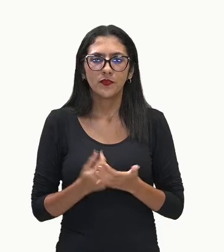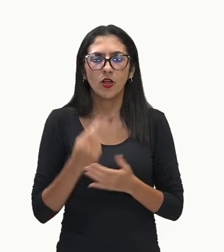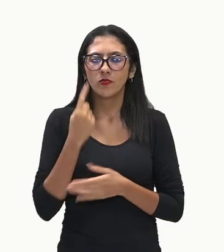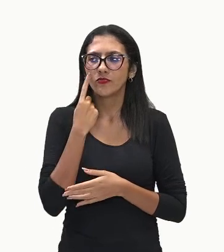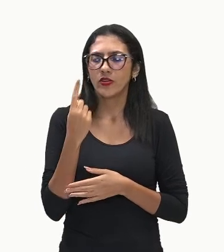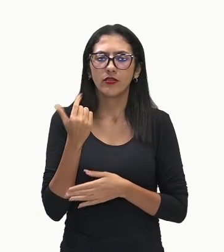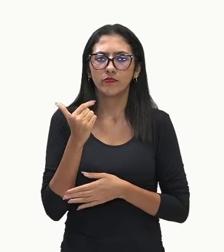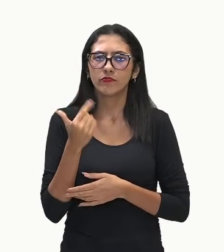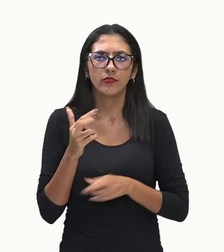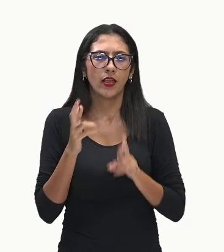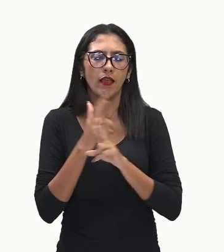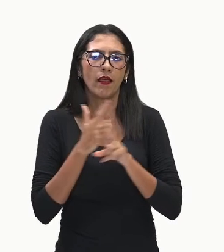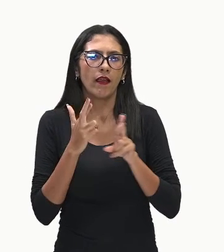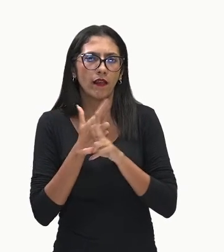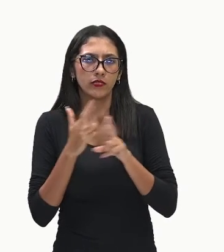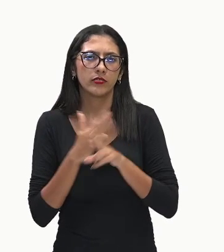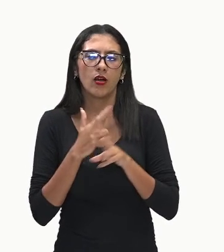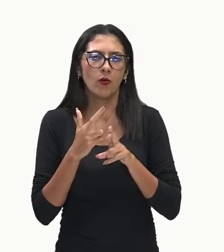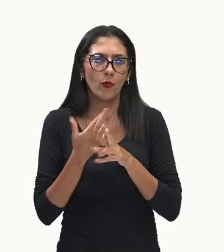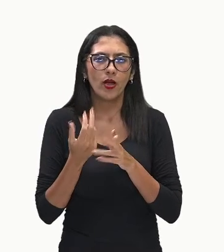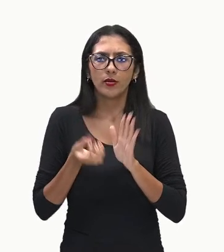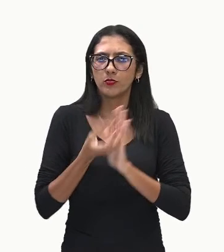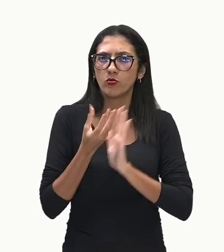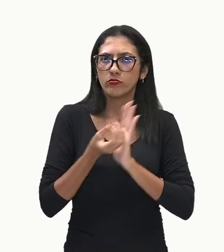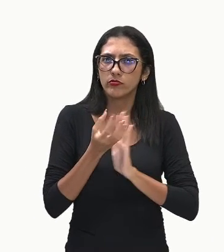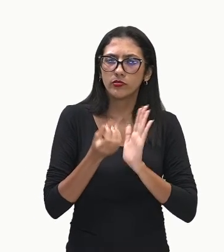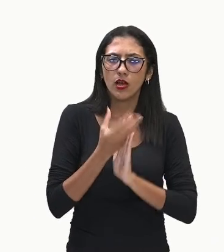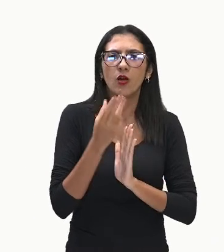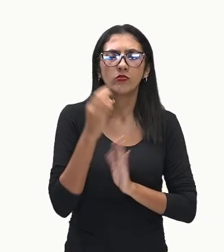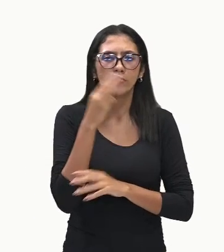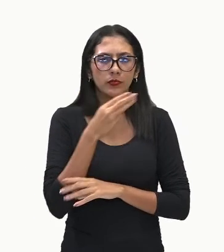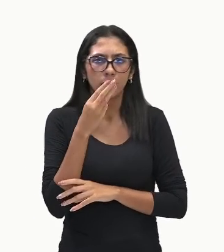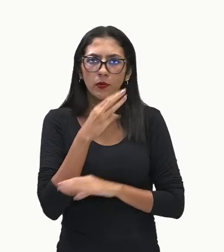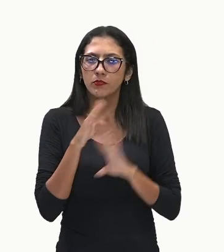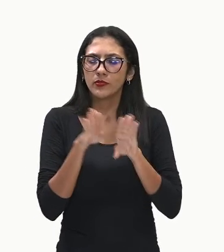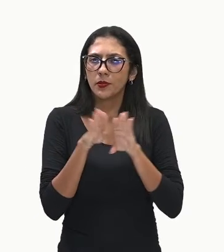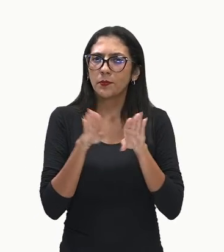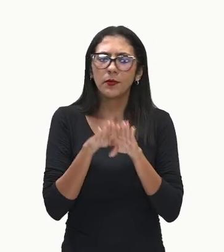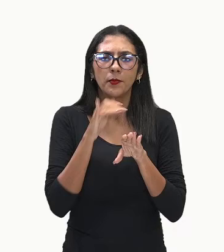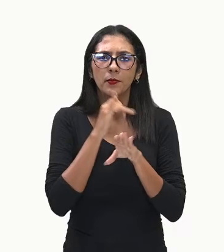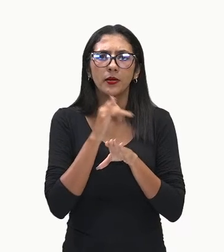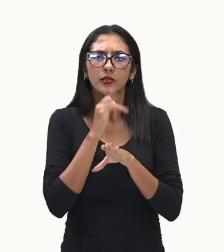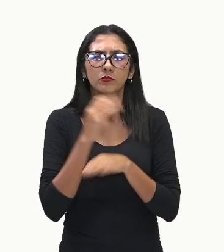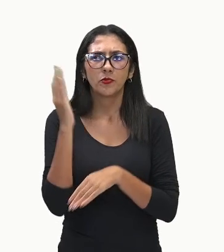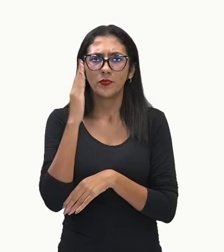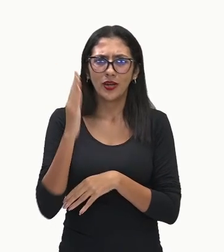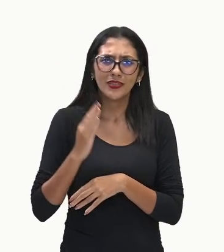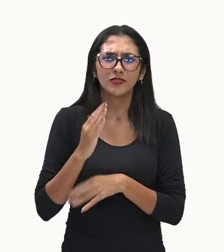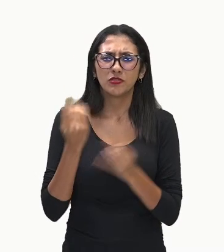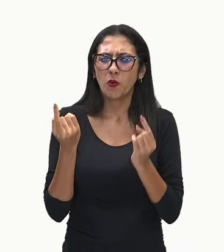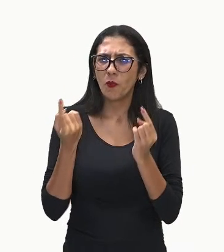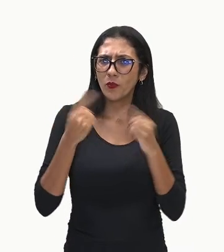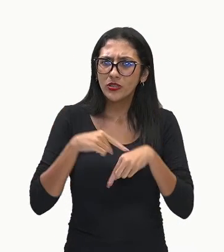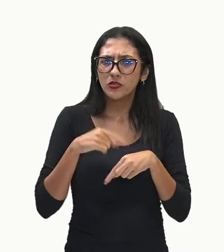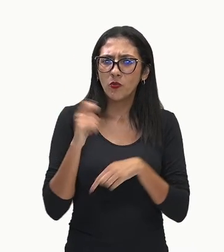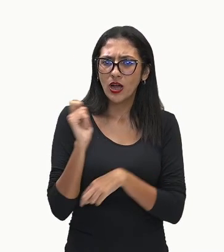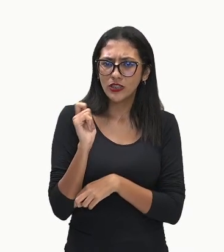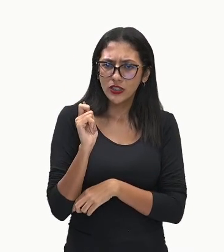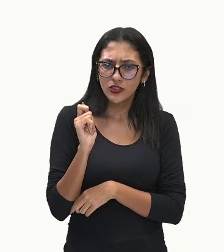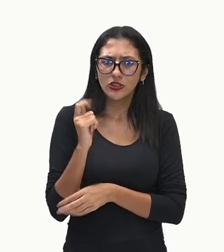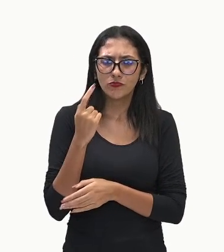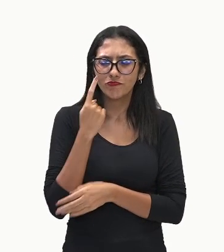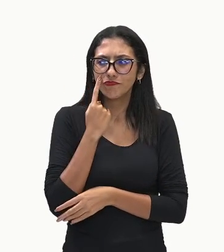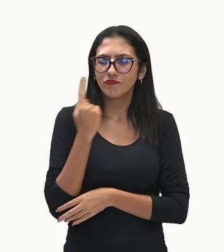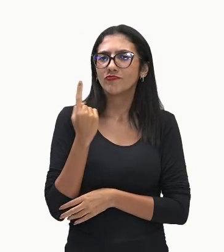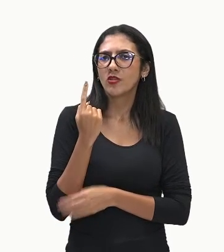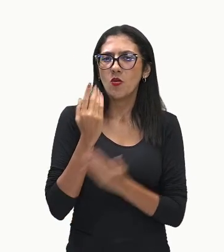sobre o ecossistema que está sendo produzido mel e muito menos que o Brasil tenha ultrapassado a Argentina no ranking, porque a Argentina está onde?